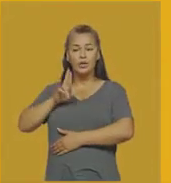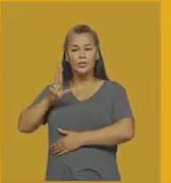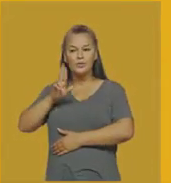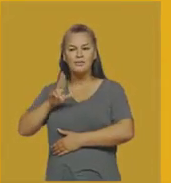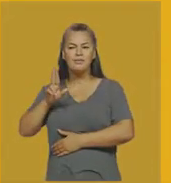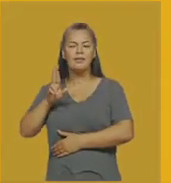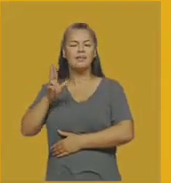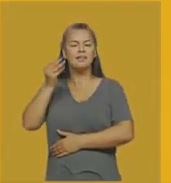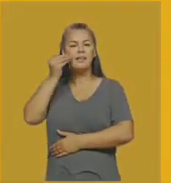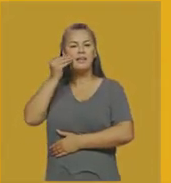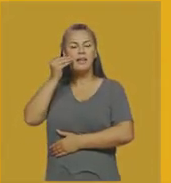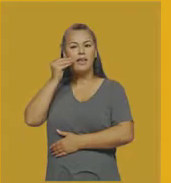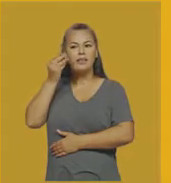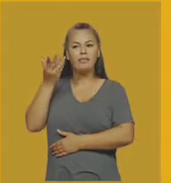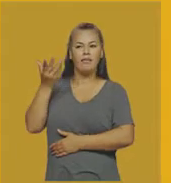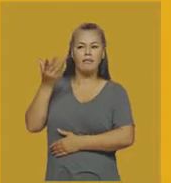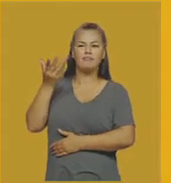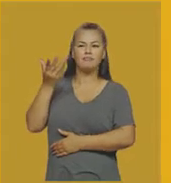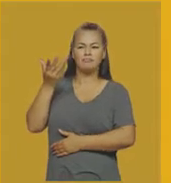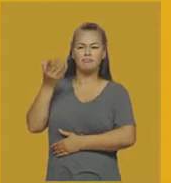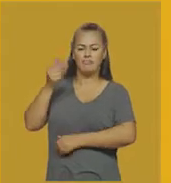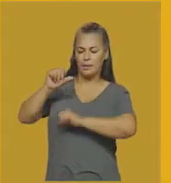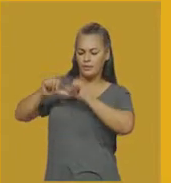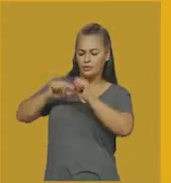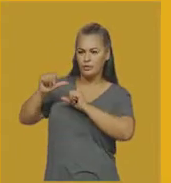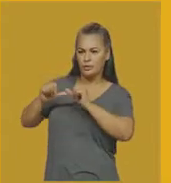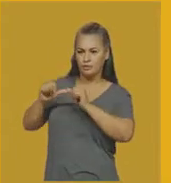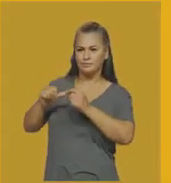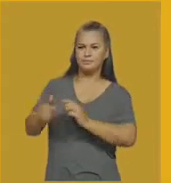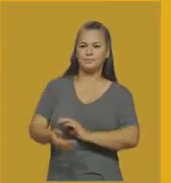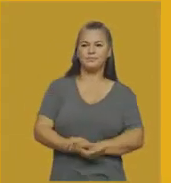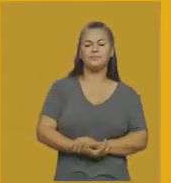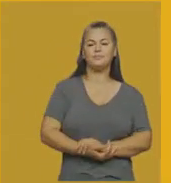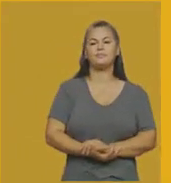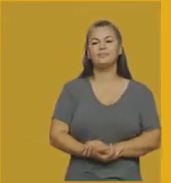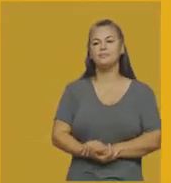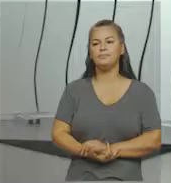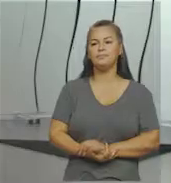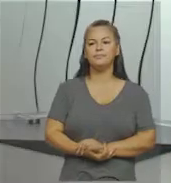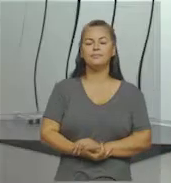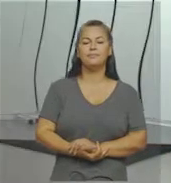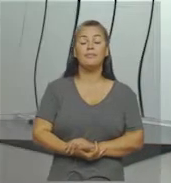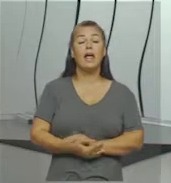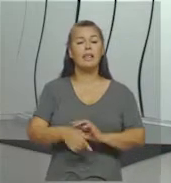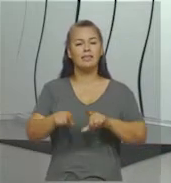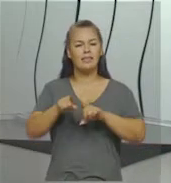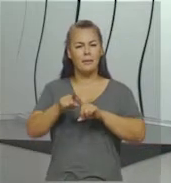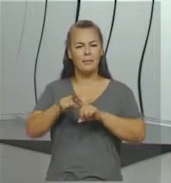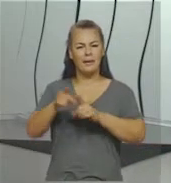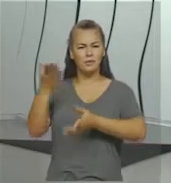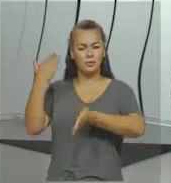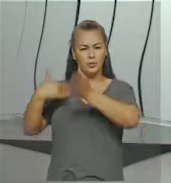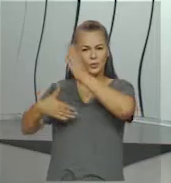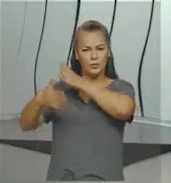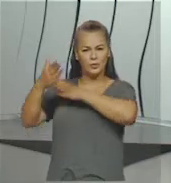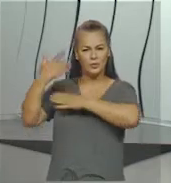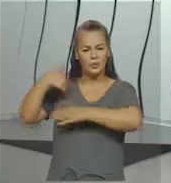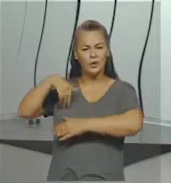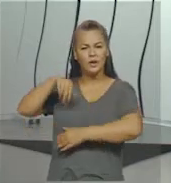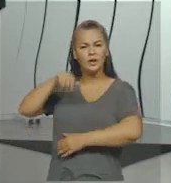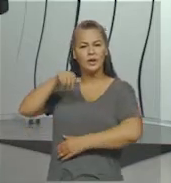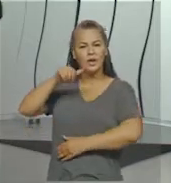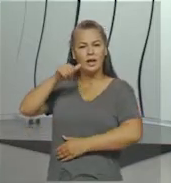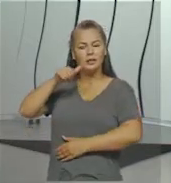Aqui, gente, olha, mostrando uma bruxaria, né? Eles, naquela época, né, eles também associavam isso à bruxaria, né? Mexer